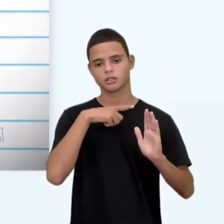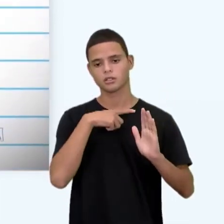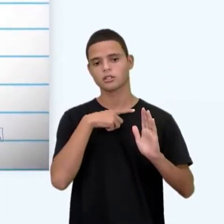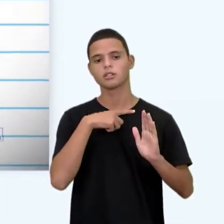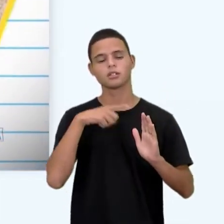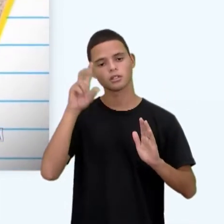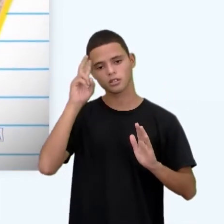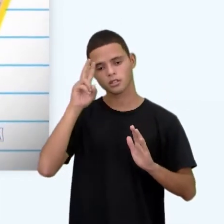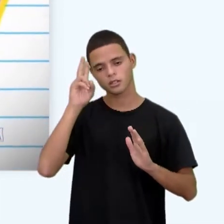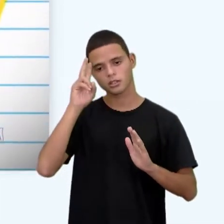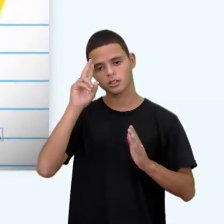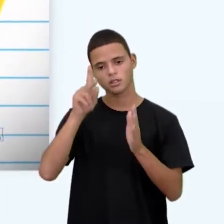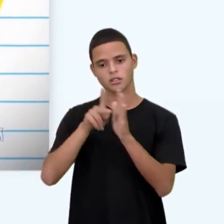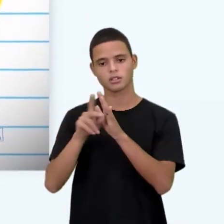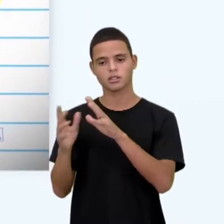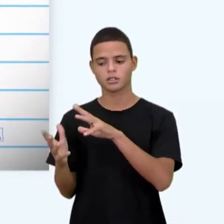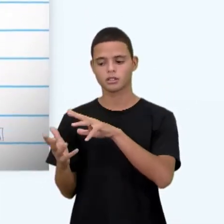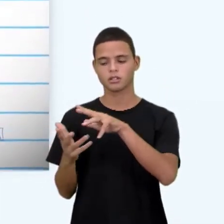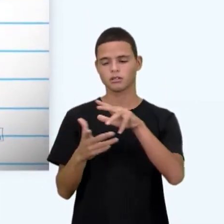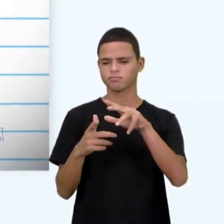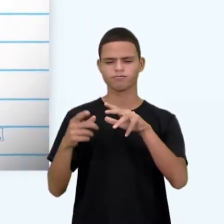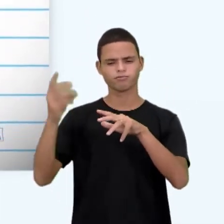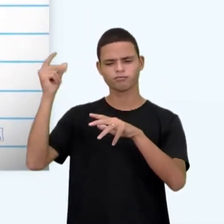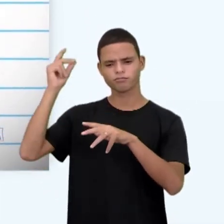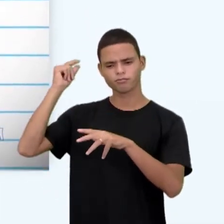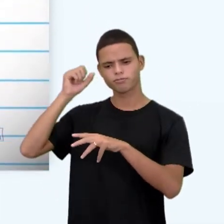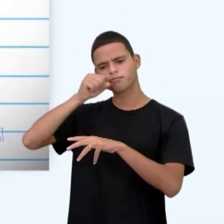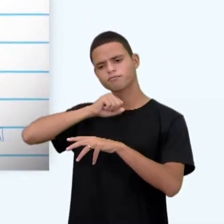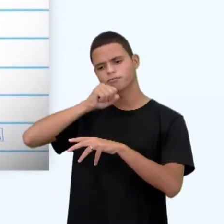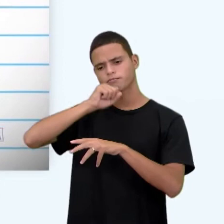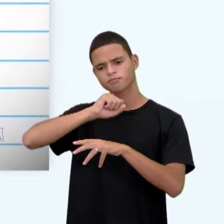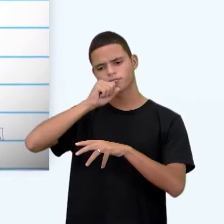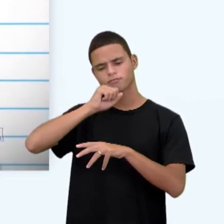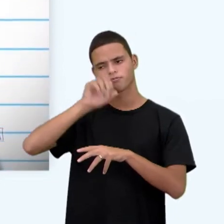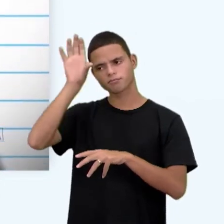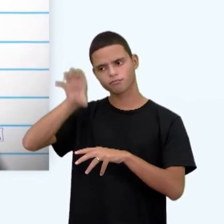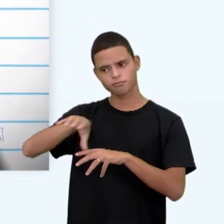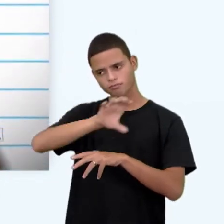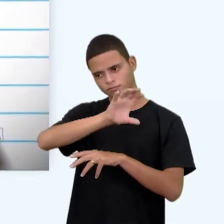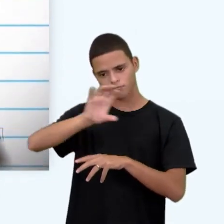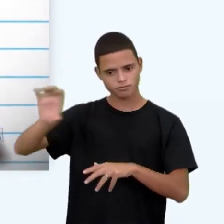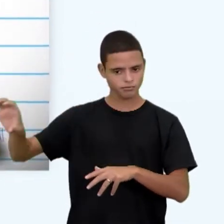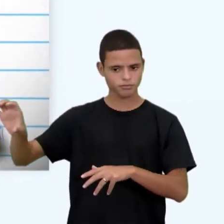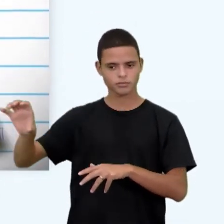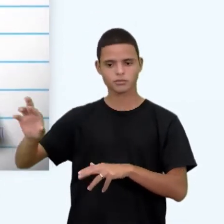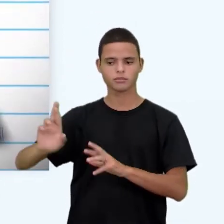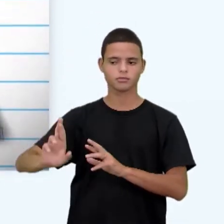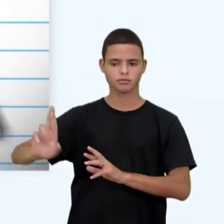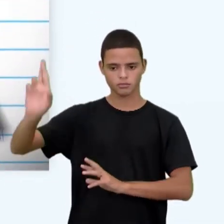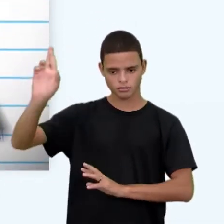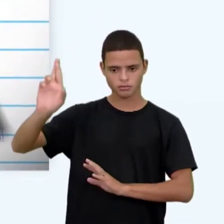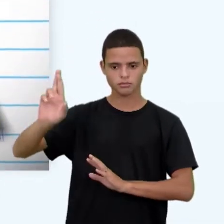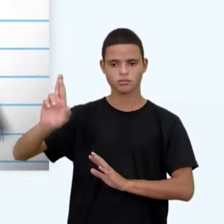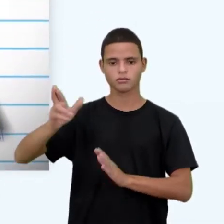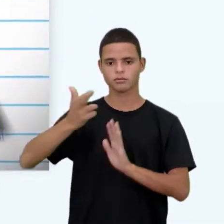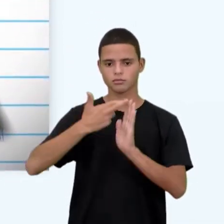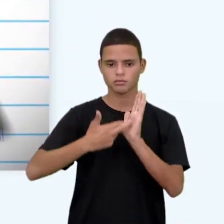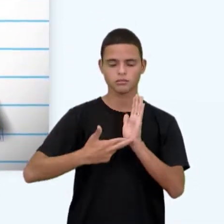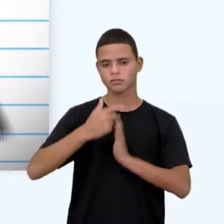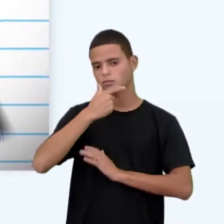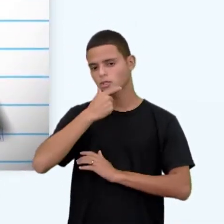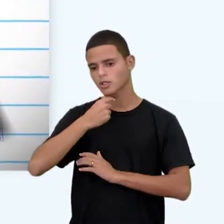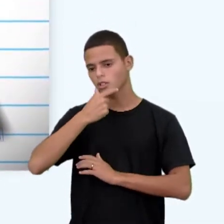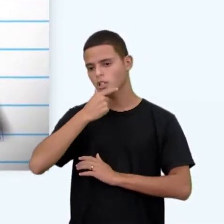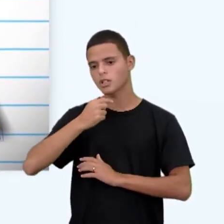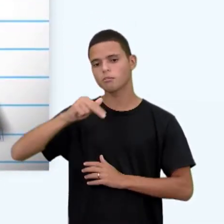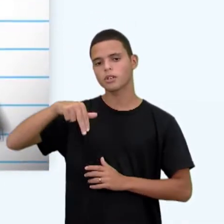antiguidade. No mundo ocidental, durante muito tempo, foi a Igreja Católica responsável por cuidar dos registros. Foi após Napoleão Bonaparte assumir